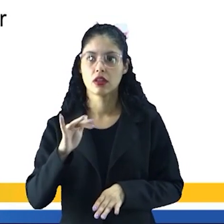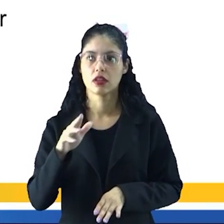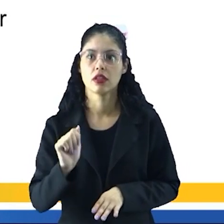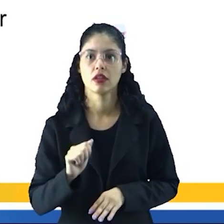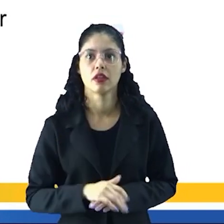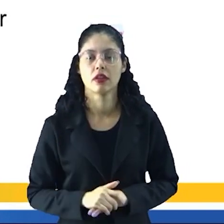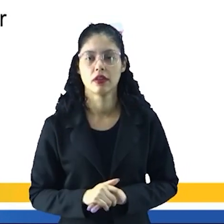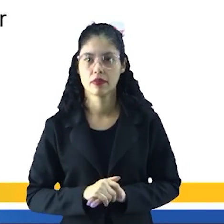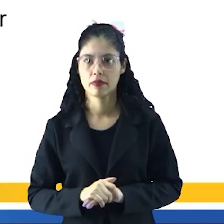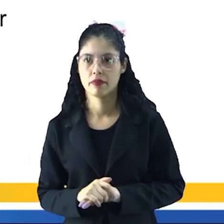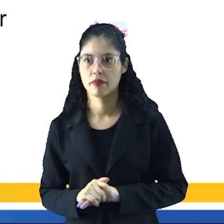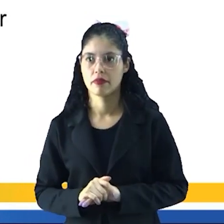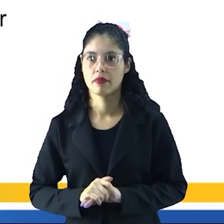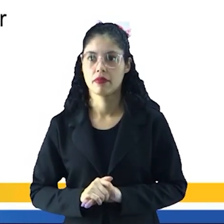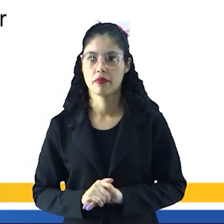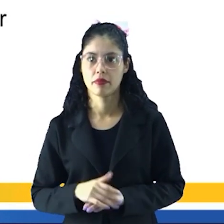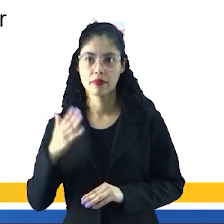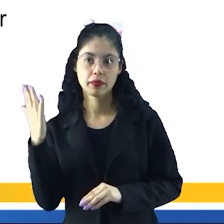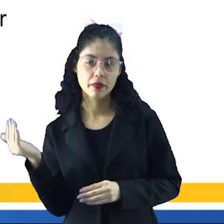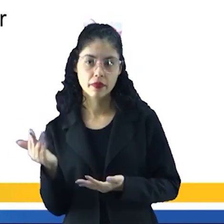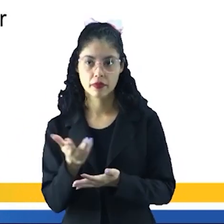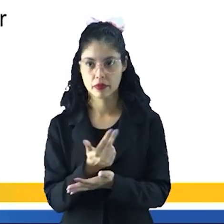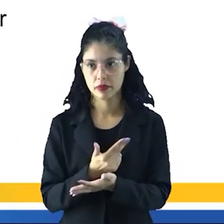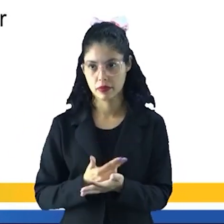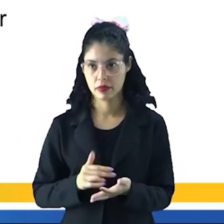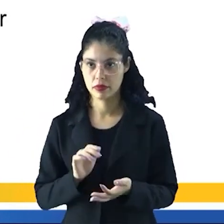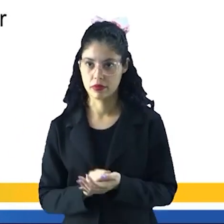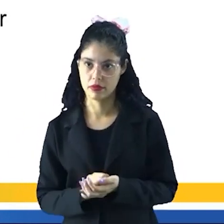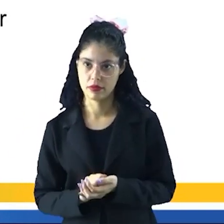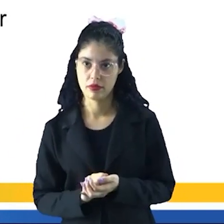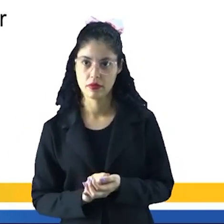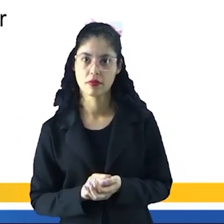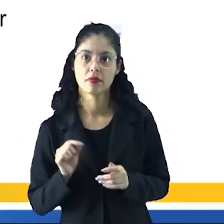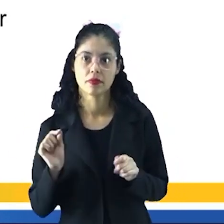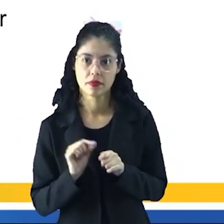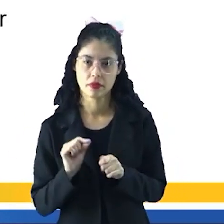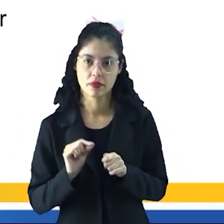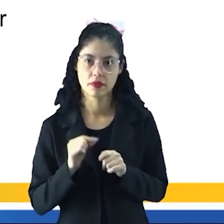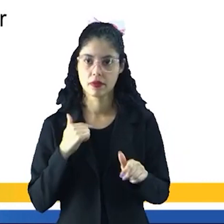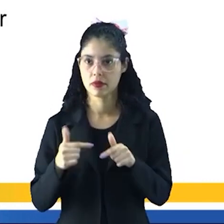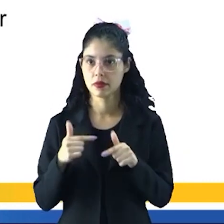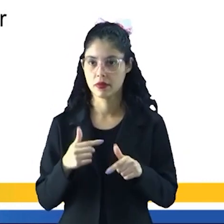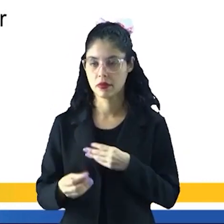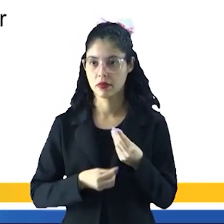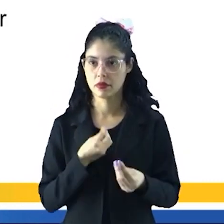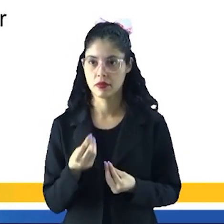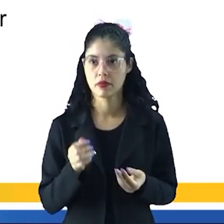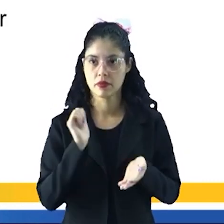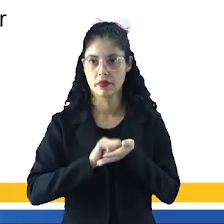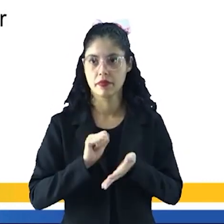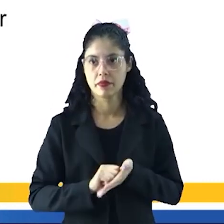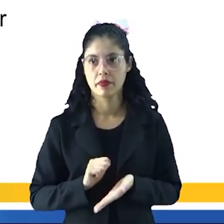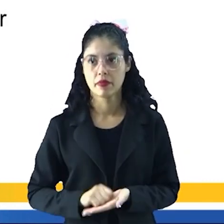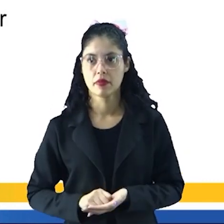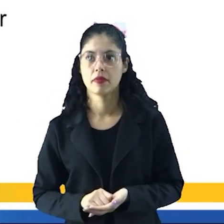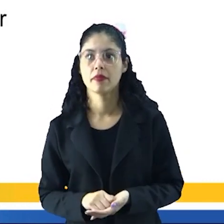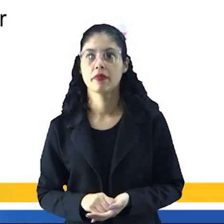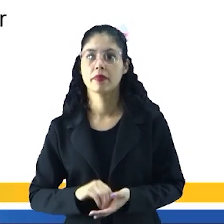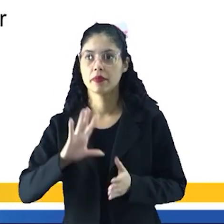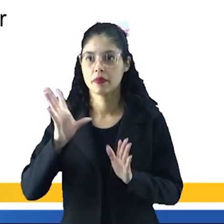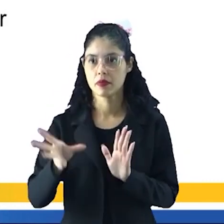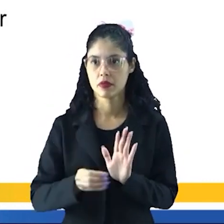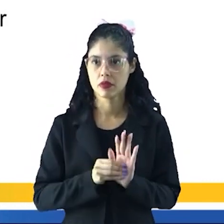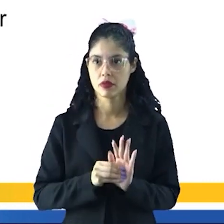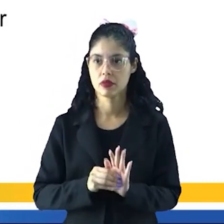artista é Lúcia Klock. Essa artista, ela vai colocar nos seus trabalhos, como eu escrevo aqui,